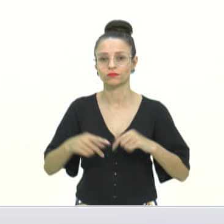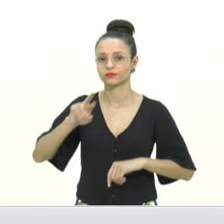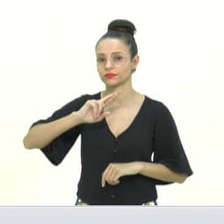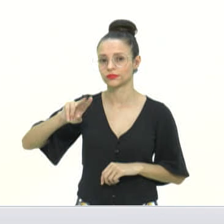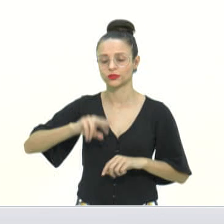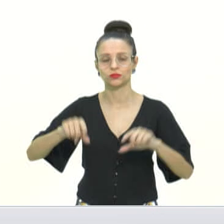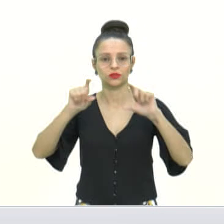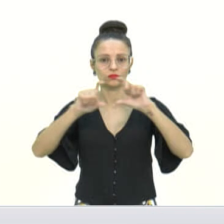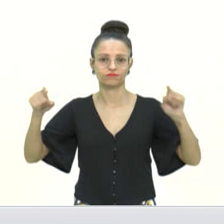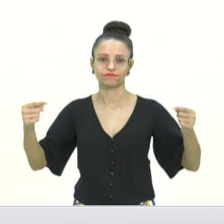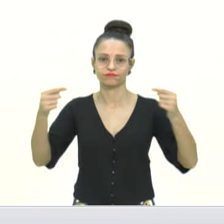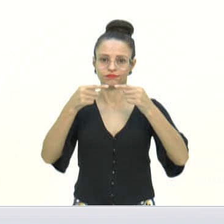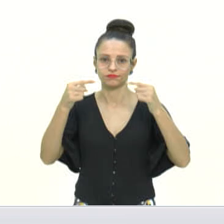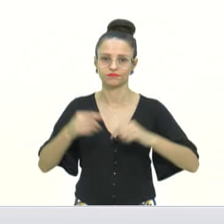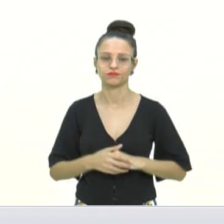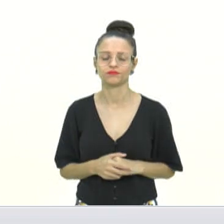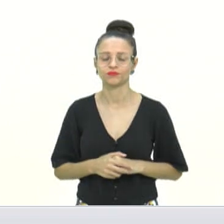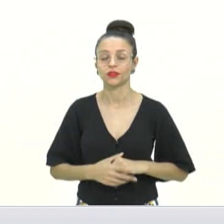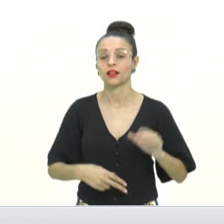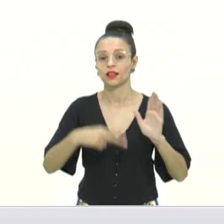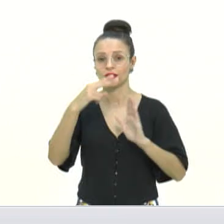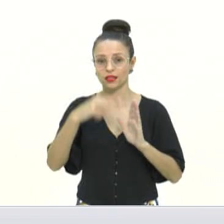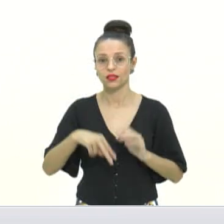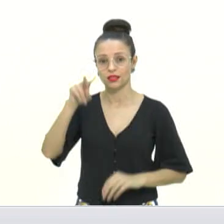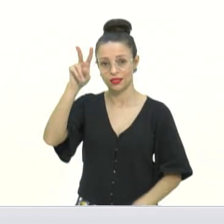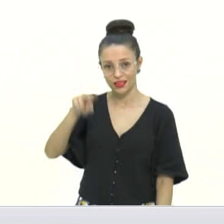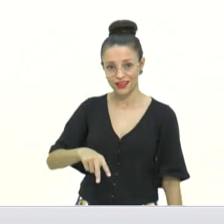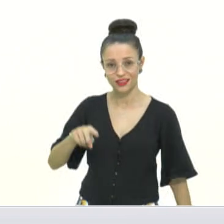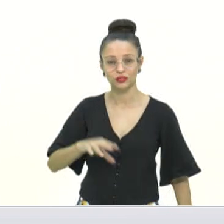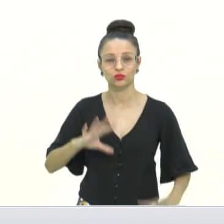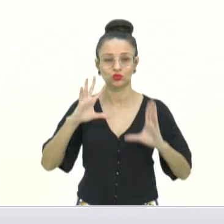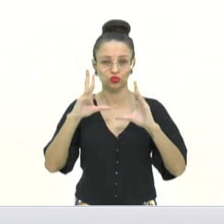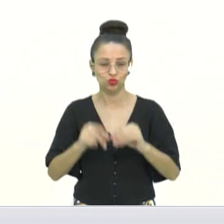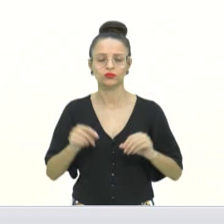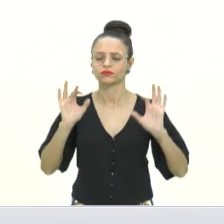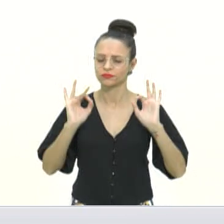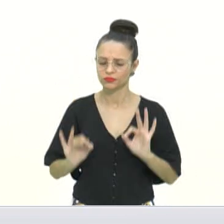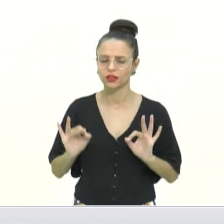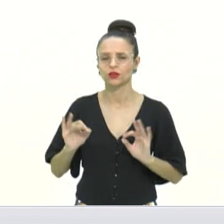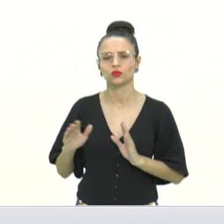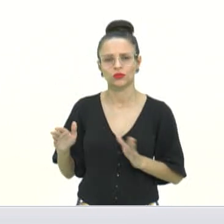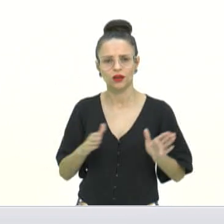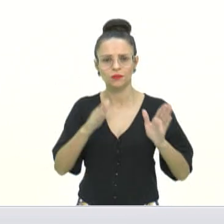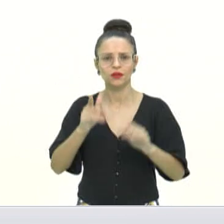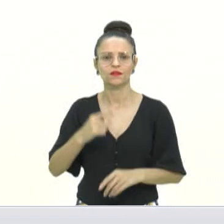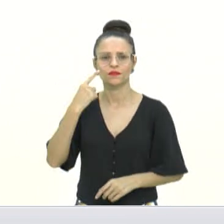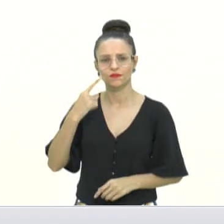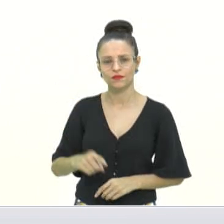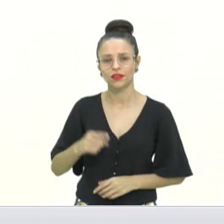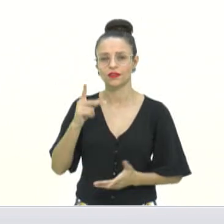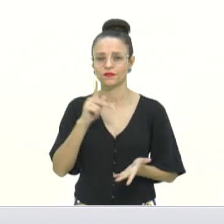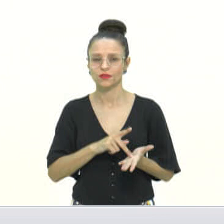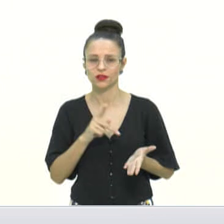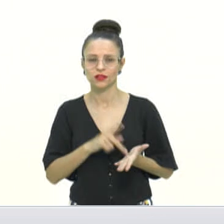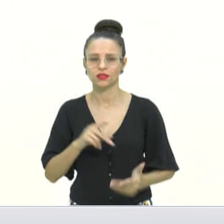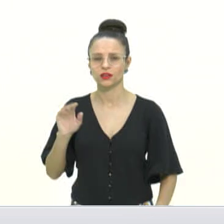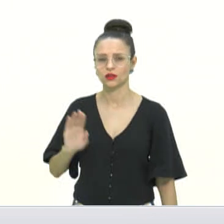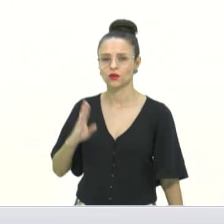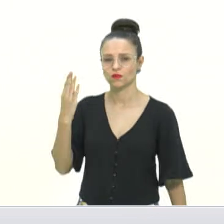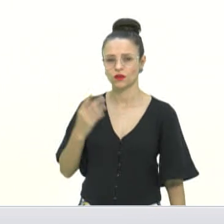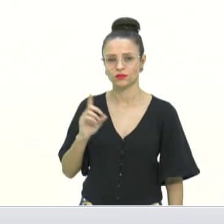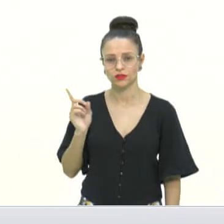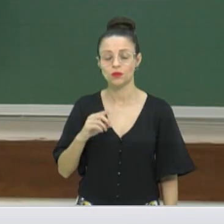com o enunciado. Ler a notícia inteira pode ser um dos caminhos para que se descubra se a notícia é falsa ou não. Por